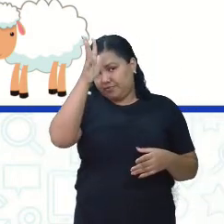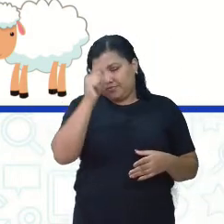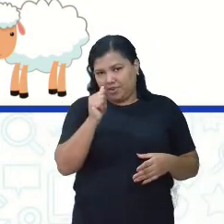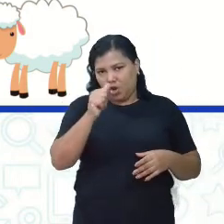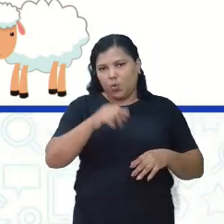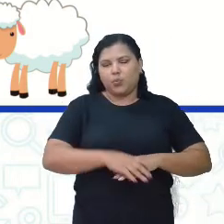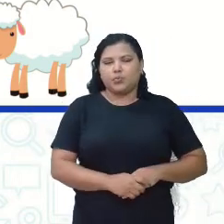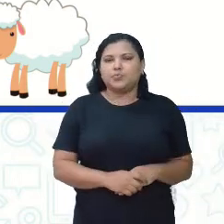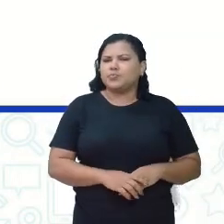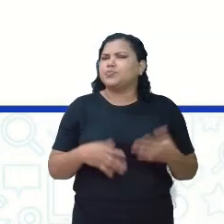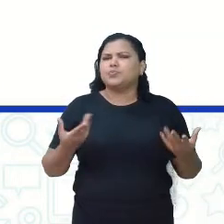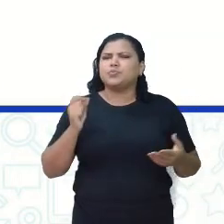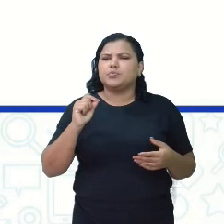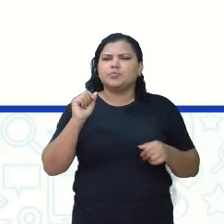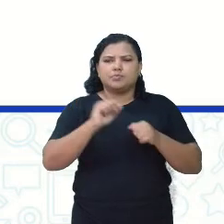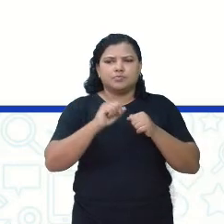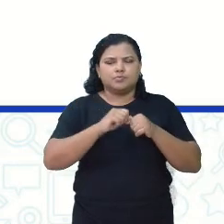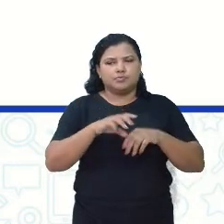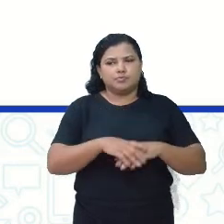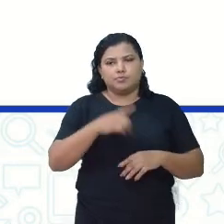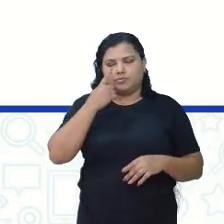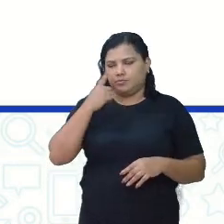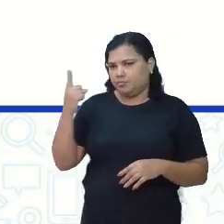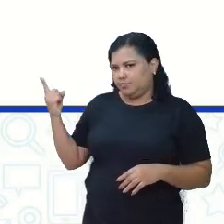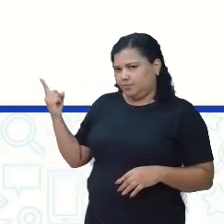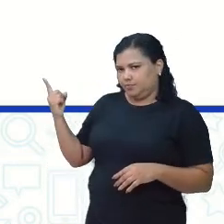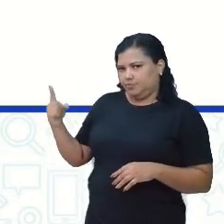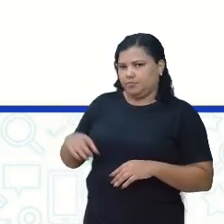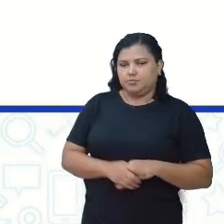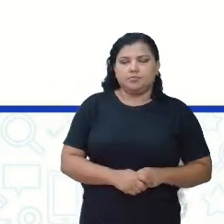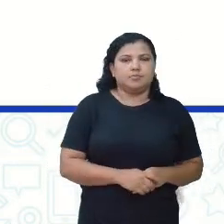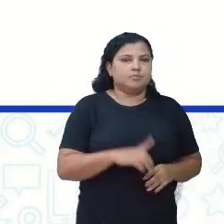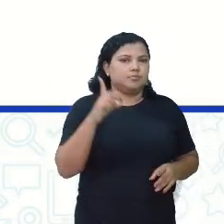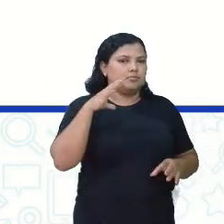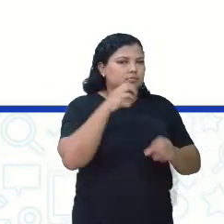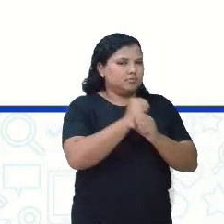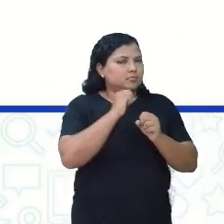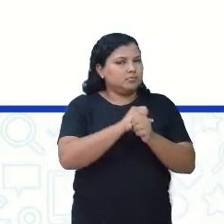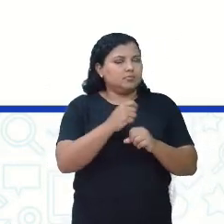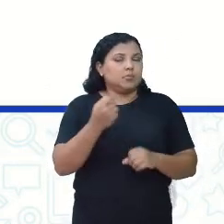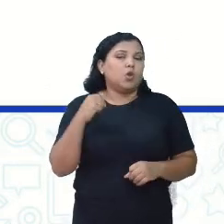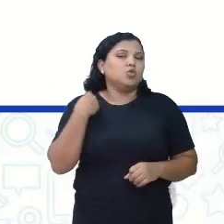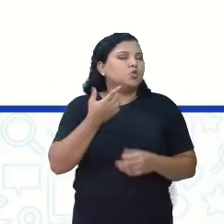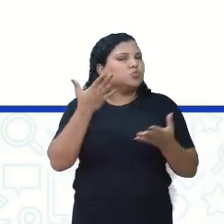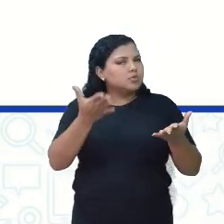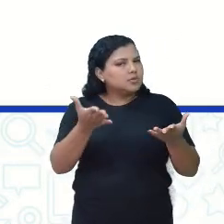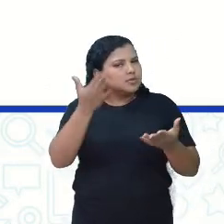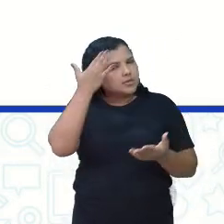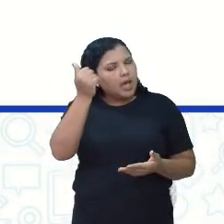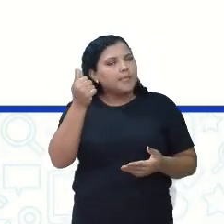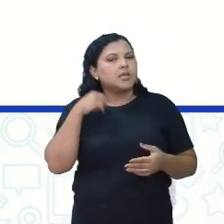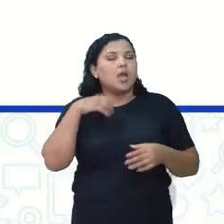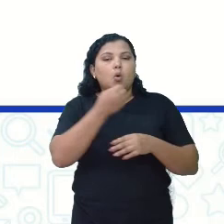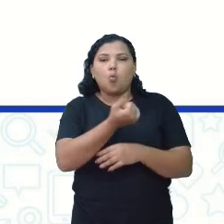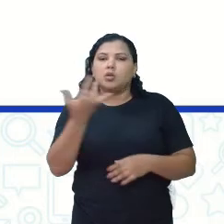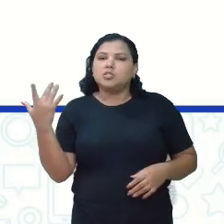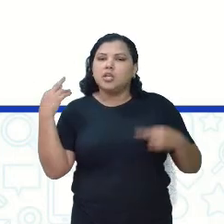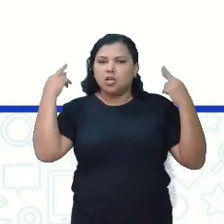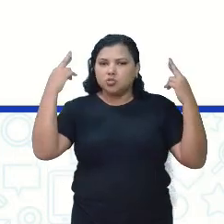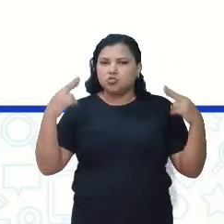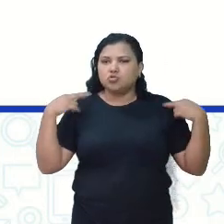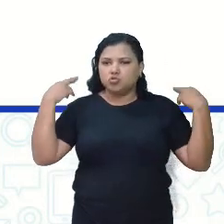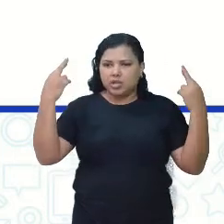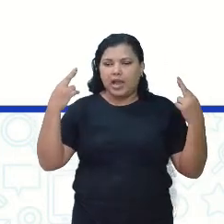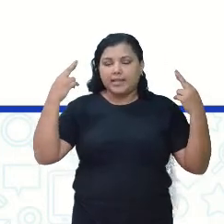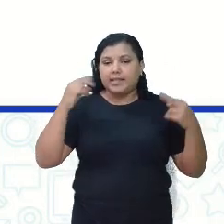gente faz? Você pode pegar aí, ó, essa soma que a gente viu. A gente não sabe que o total de animais é igual a